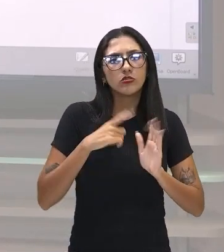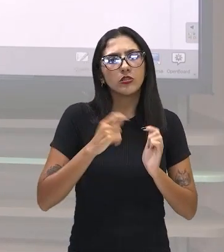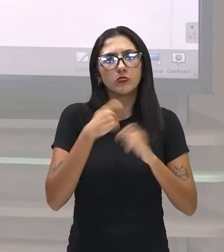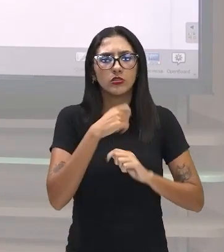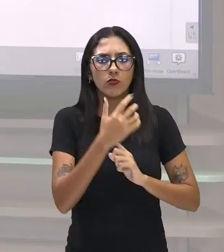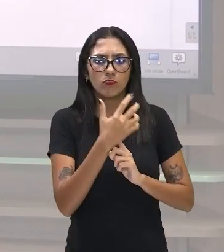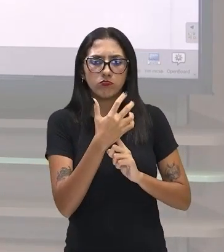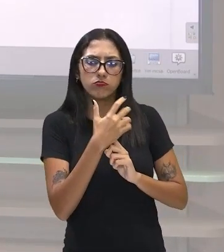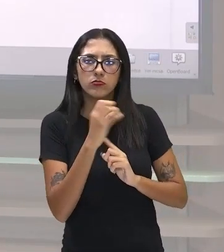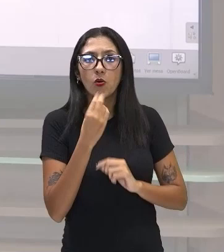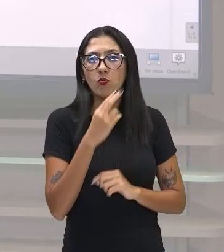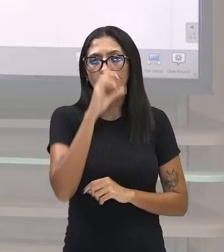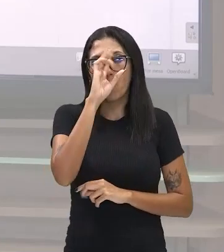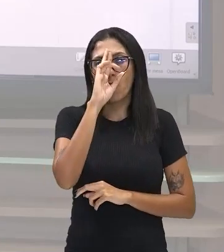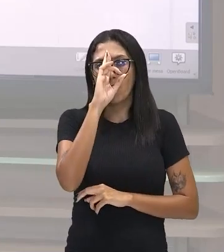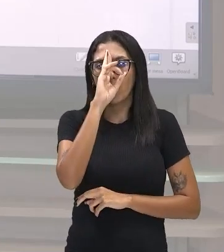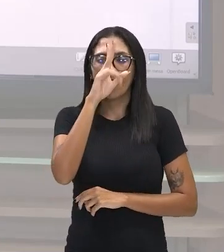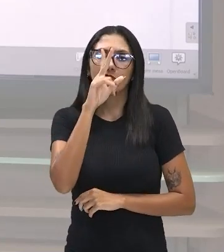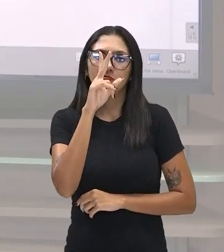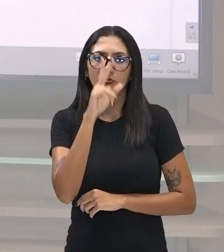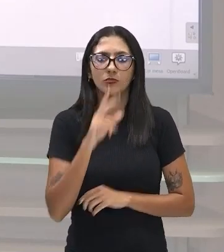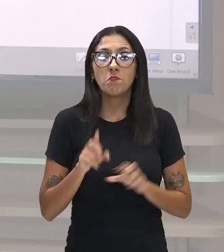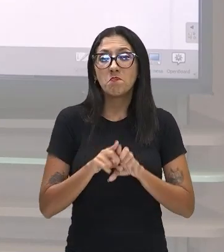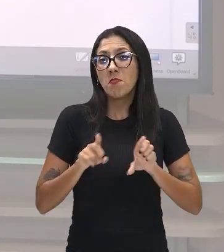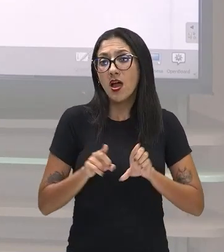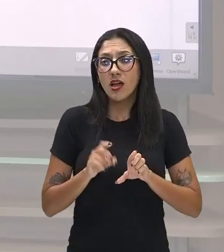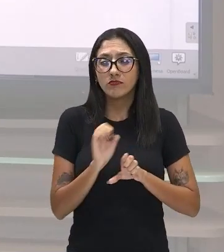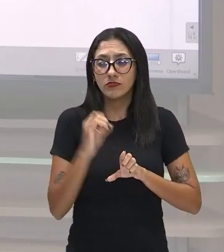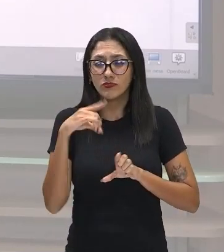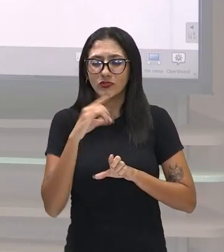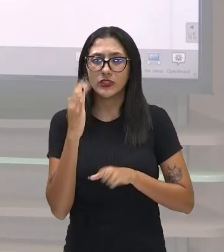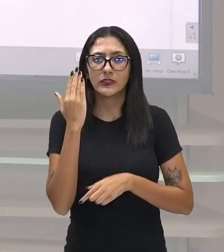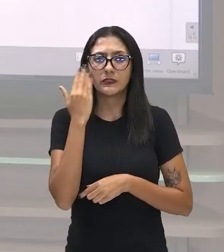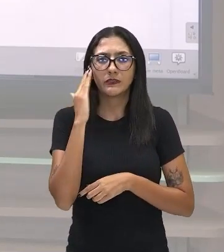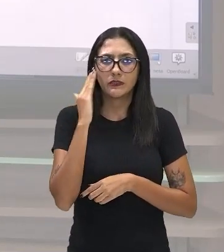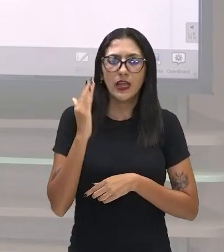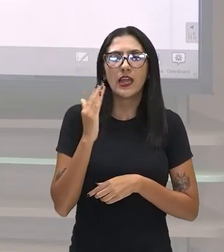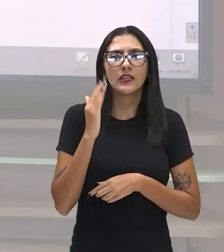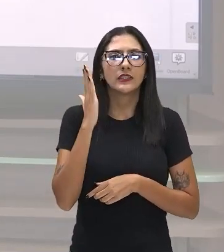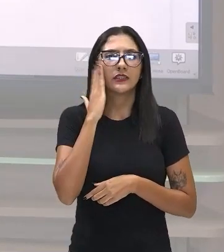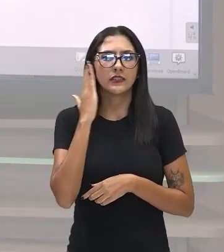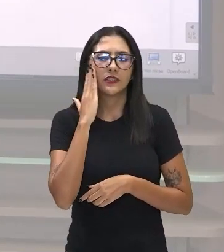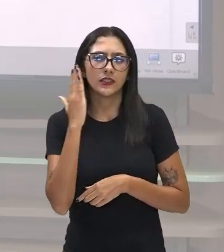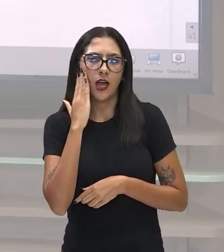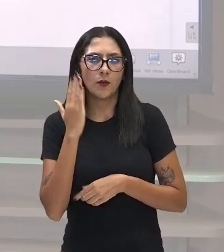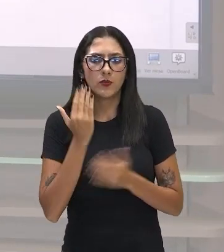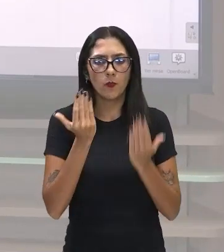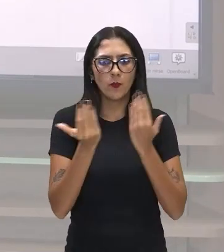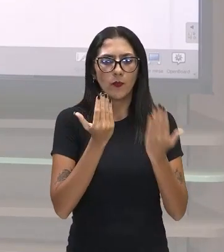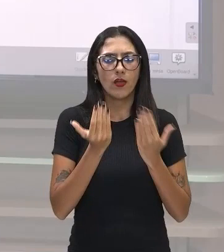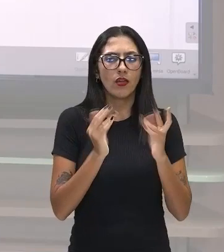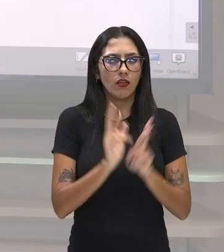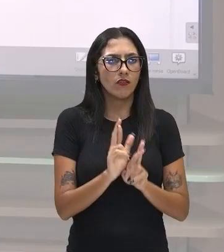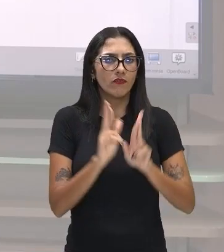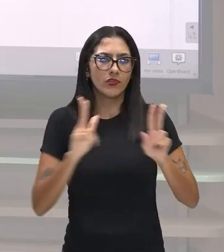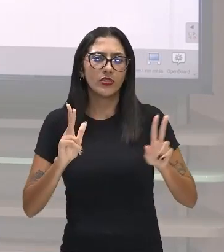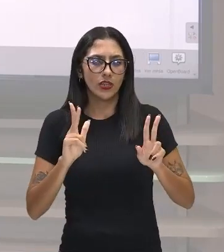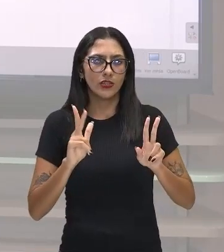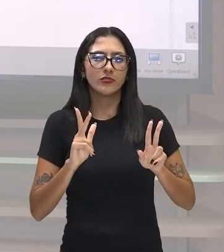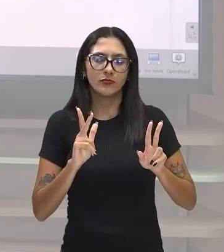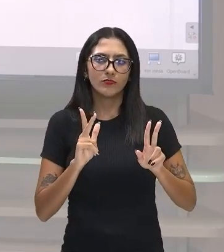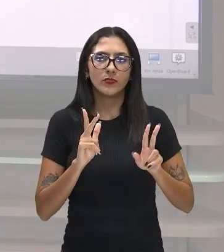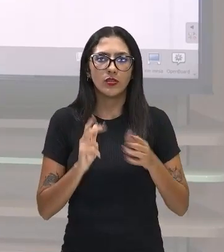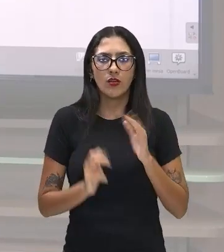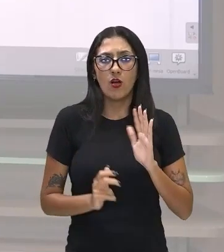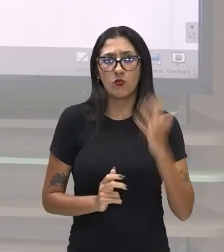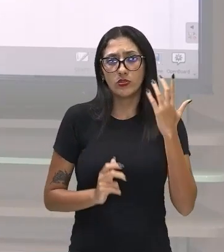errôneo. Mas, quando você sabe distinguir o que é fato do que é opinião, então não tem quem